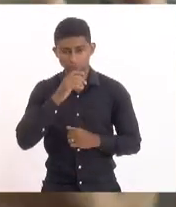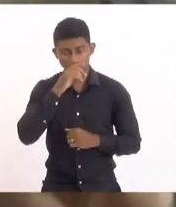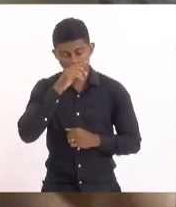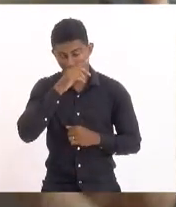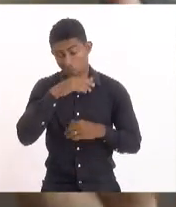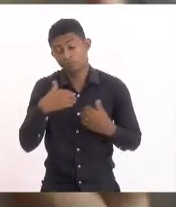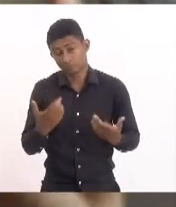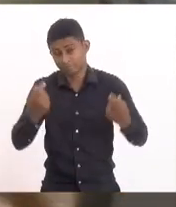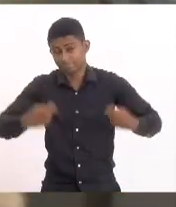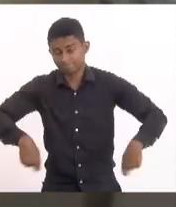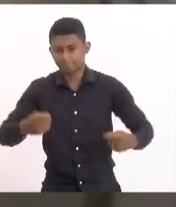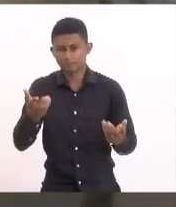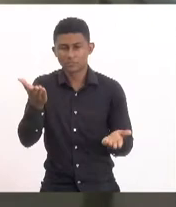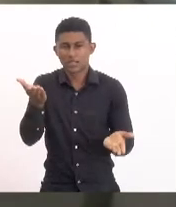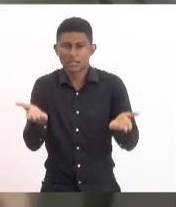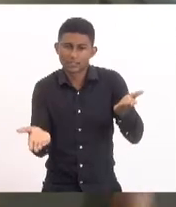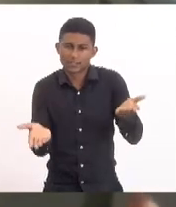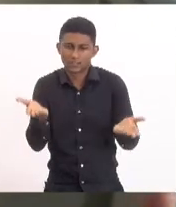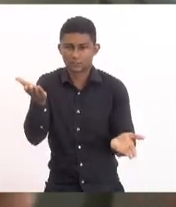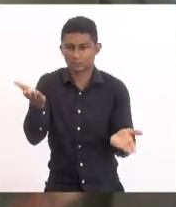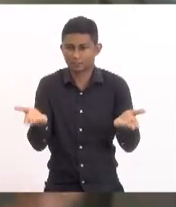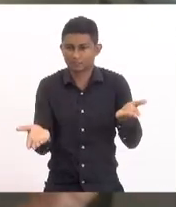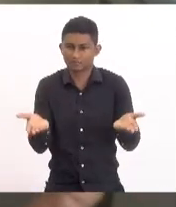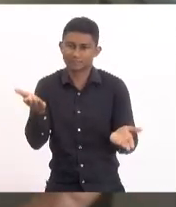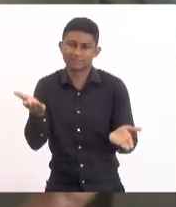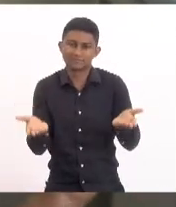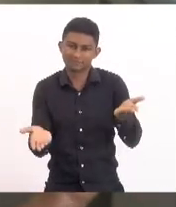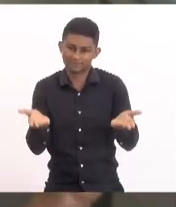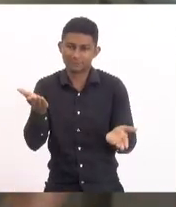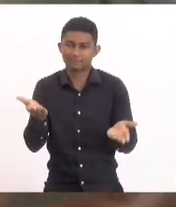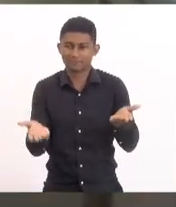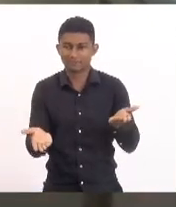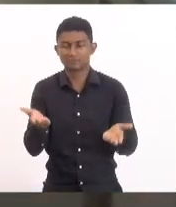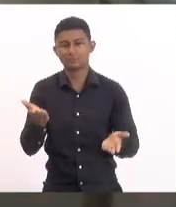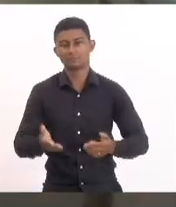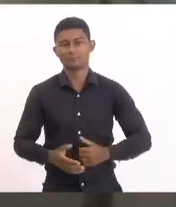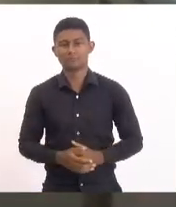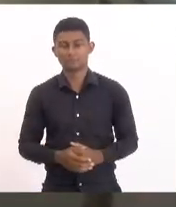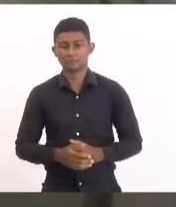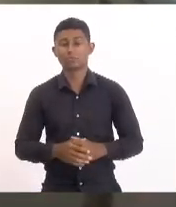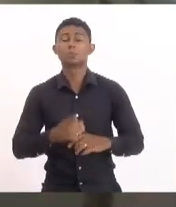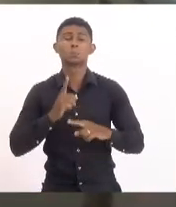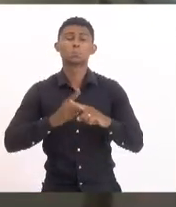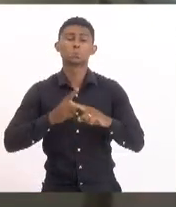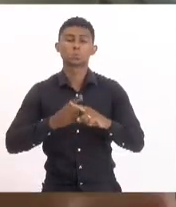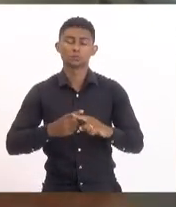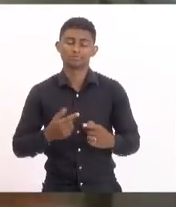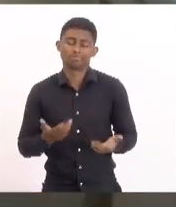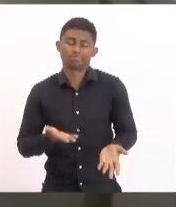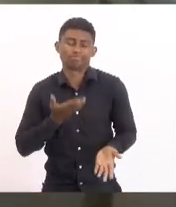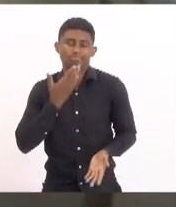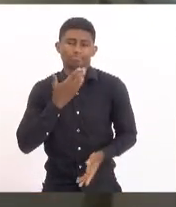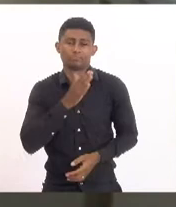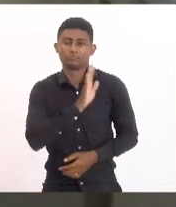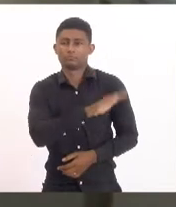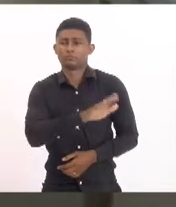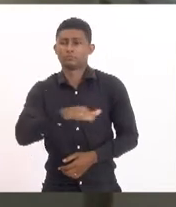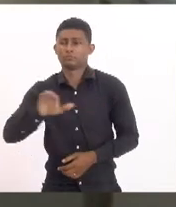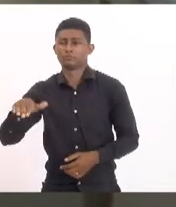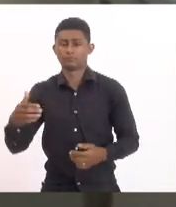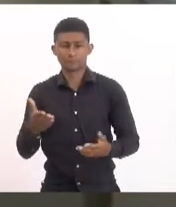de equilíbrio entre esses desejos, né? Porque as crianças também que